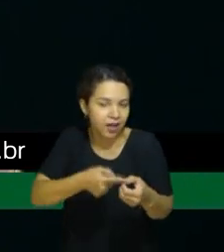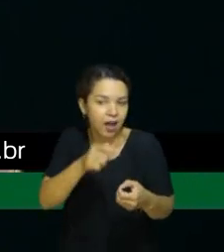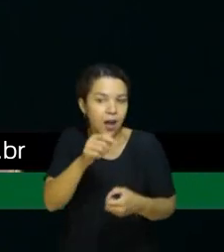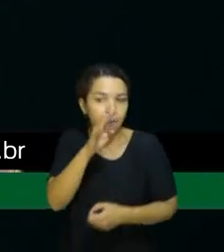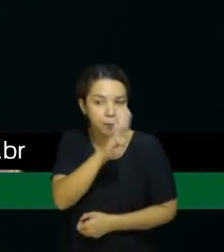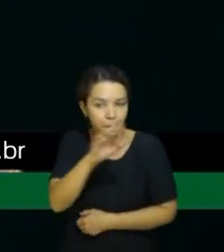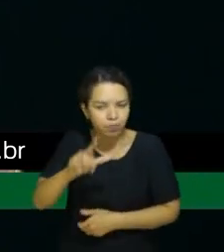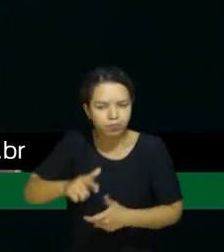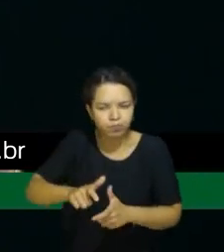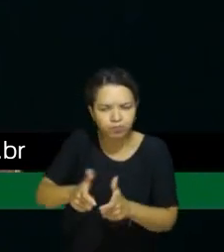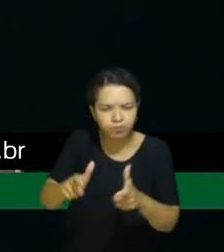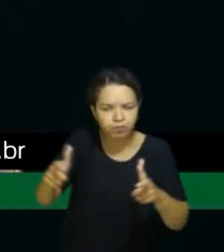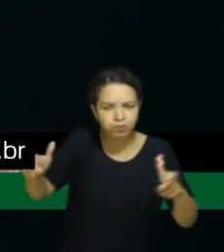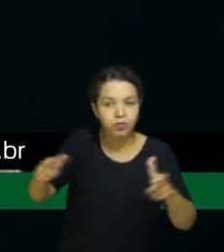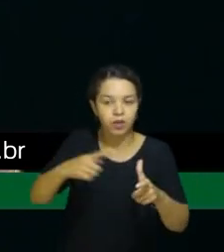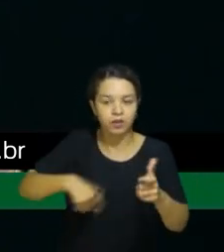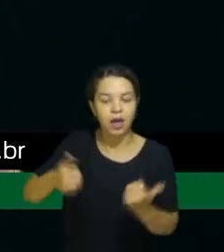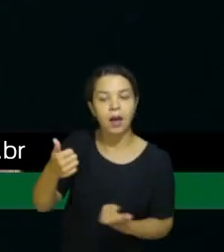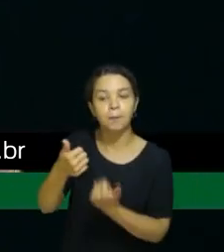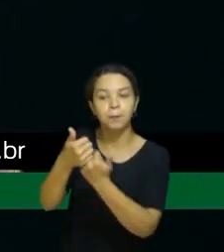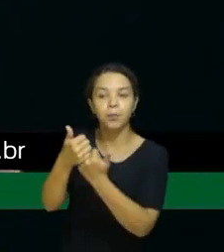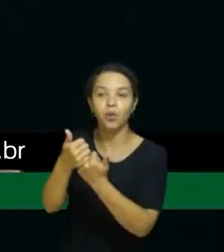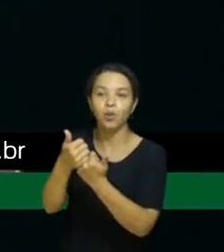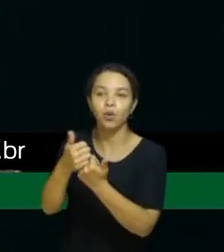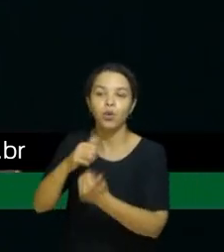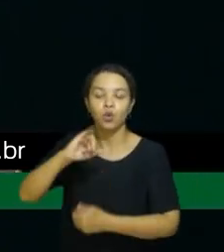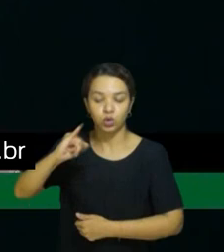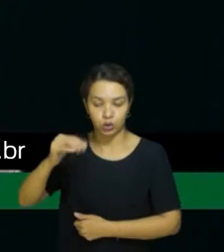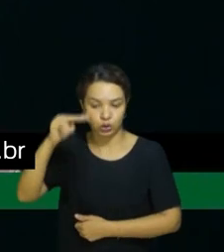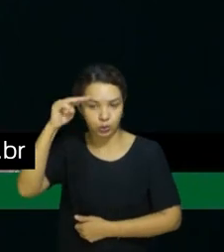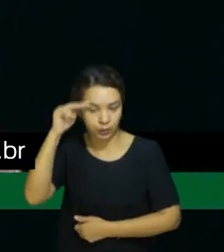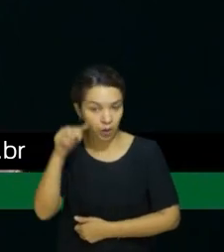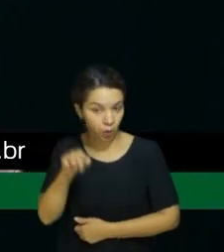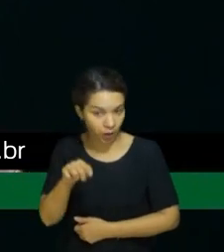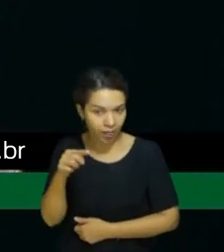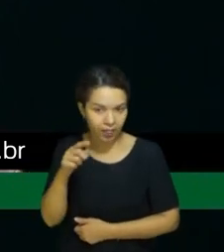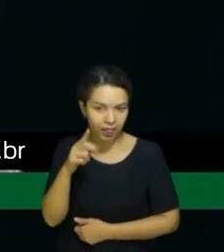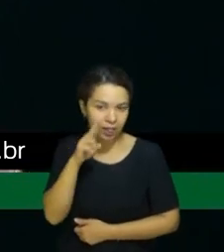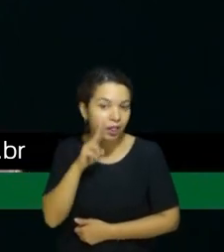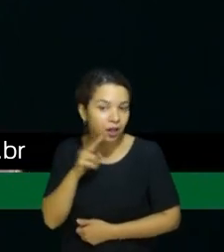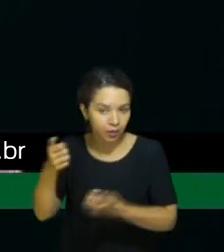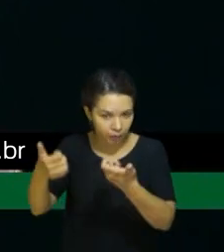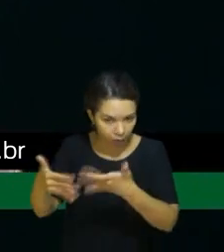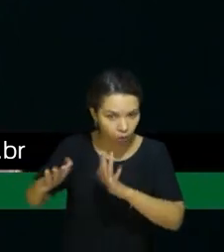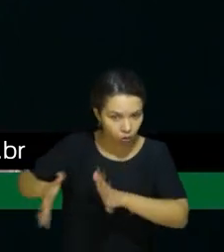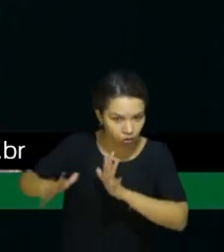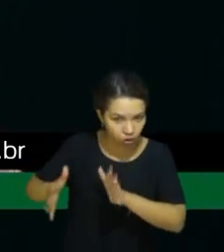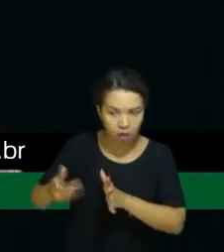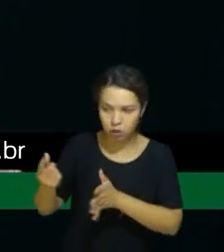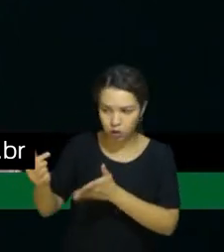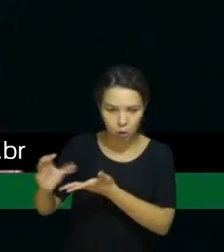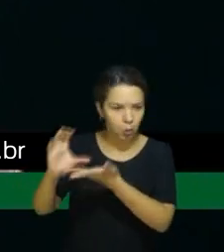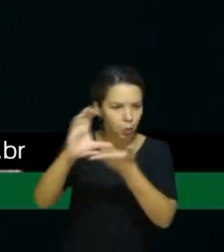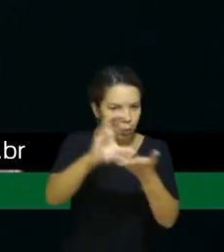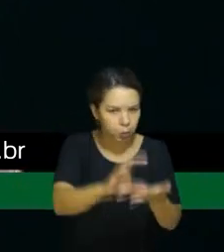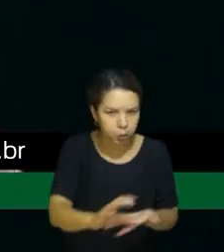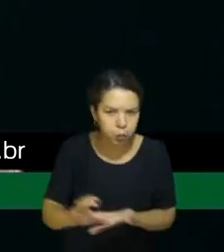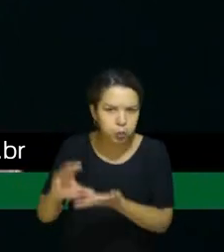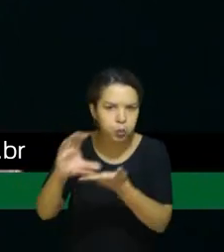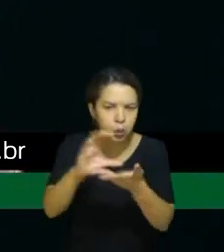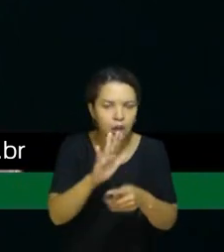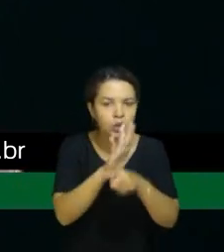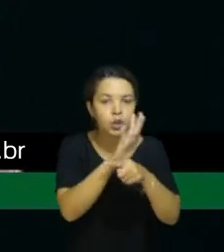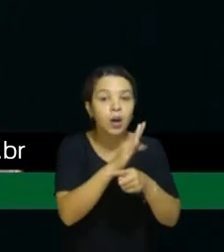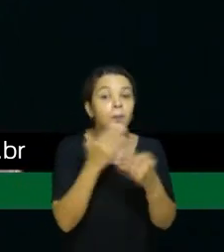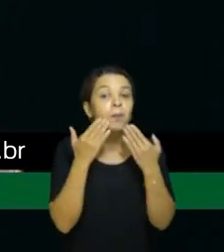Jorginho Melo Deputado Ivan muito bem aqui Colocou todo o incentivo e recursos aportados na nossa cidade mostrando que